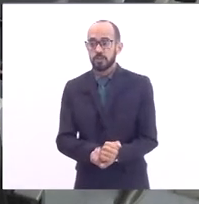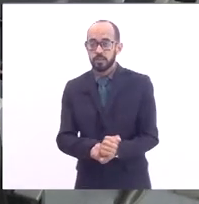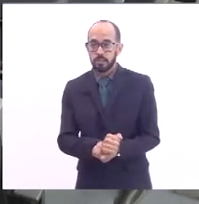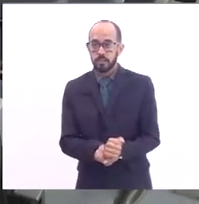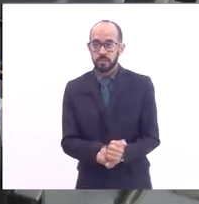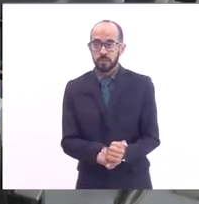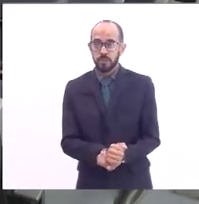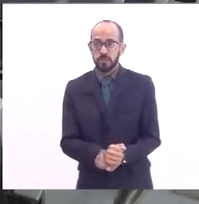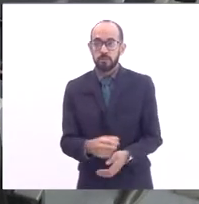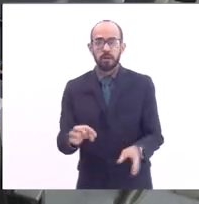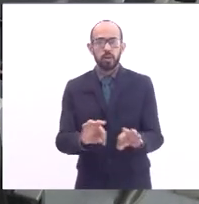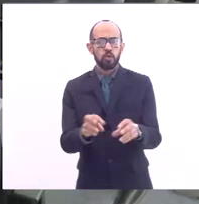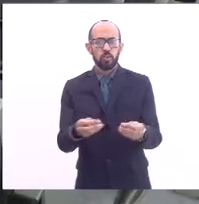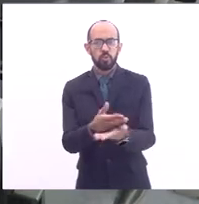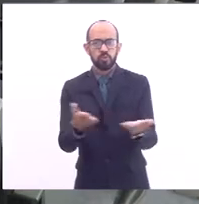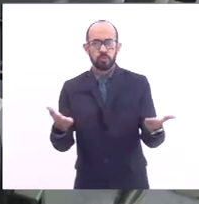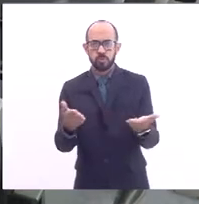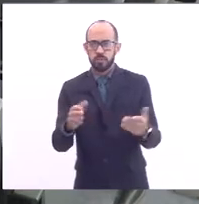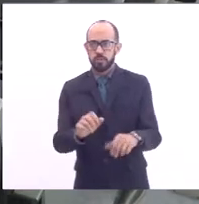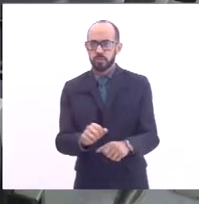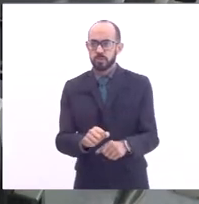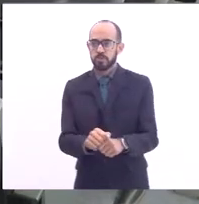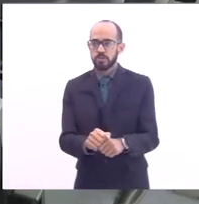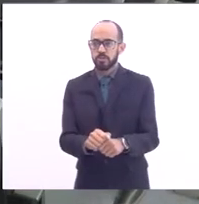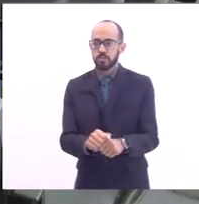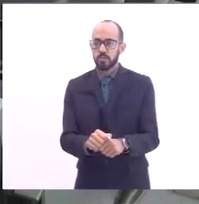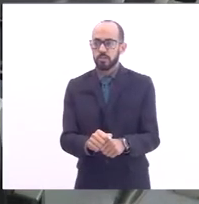Bom dia a todos os presentes.